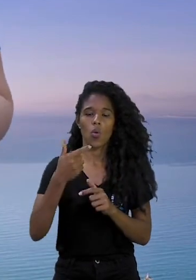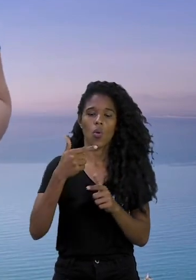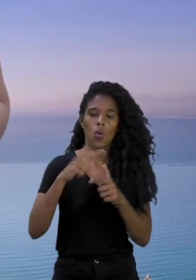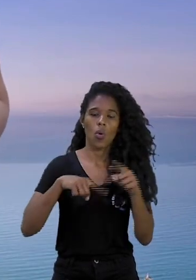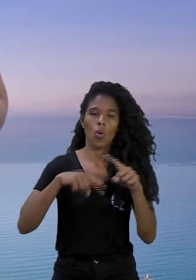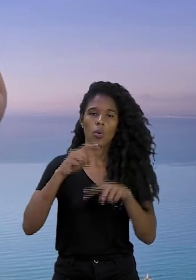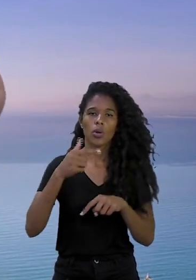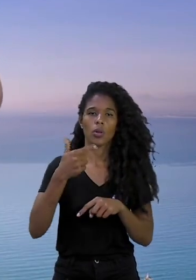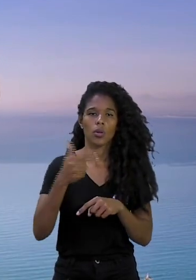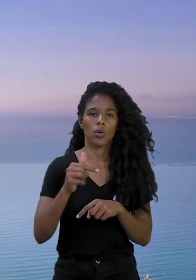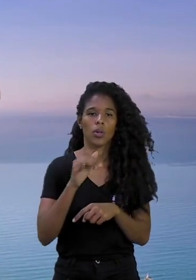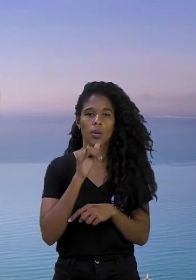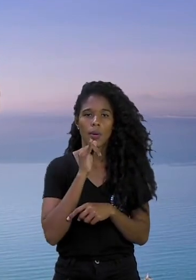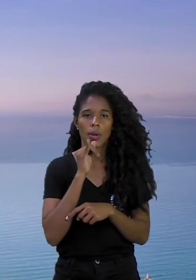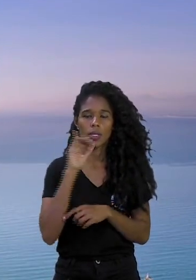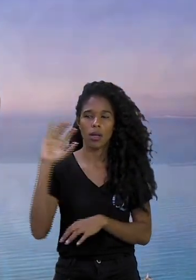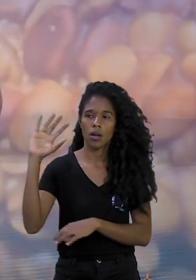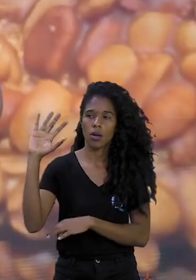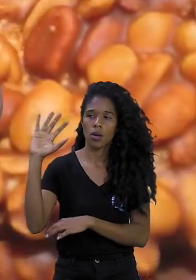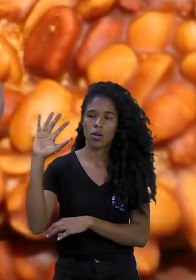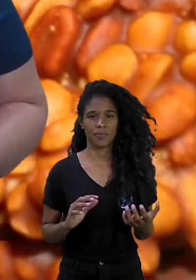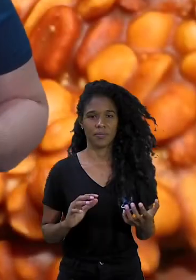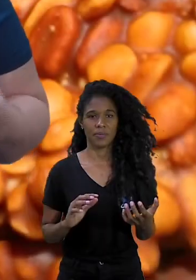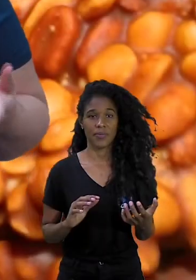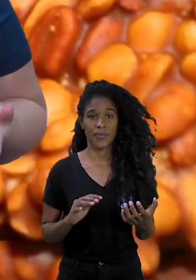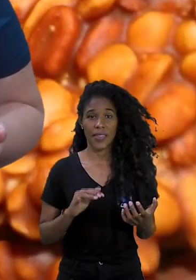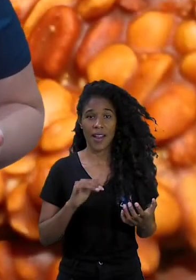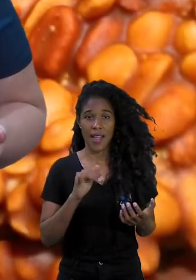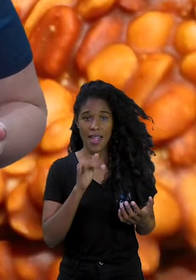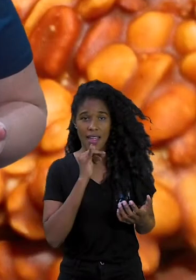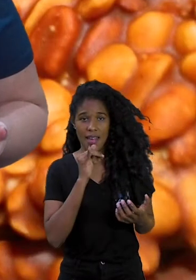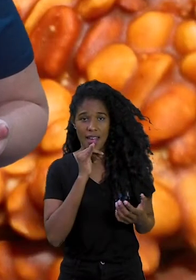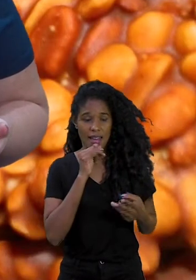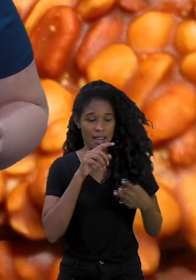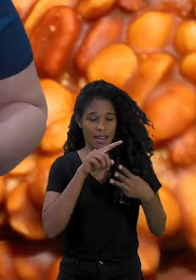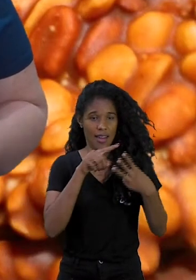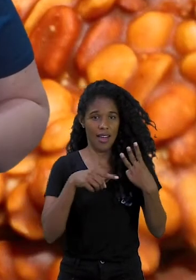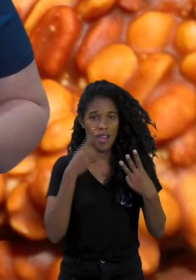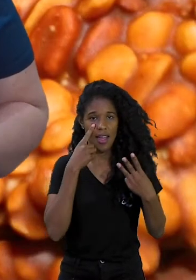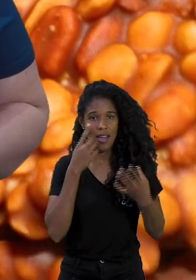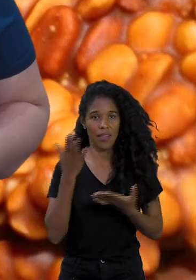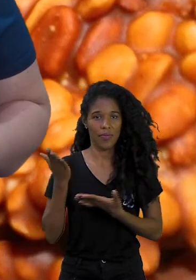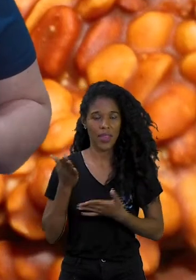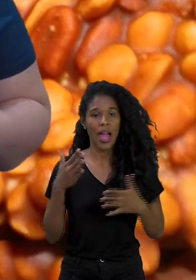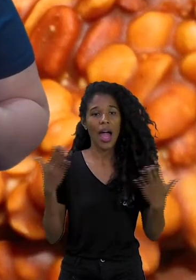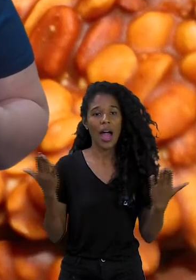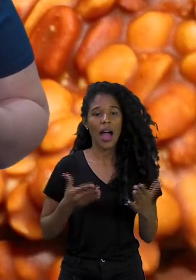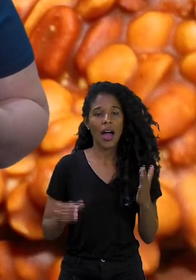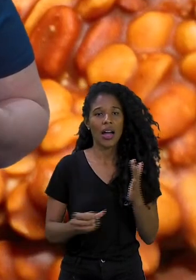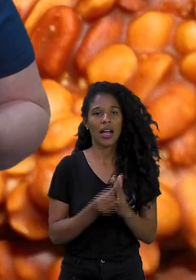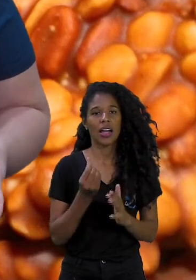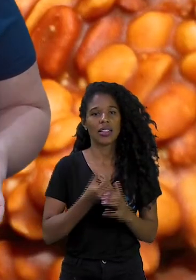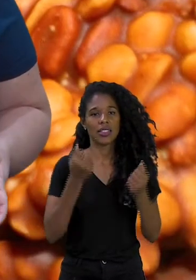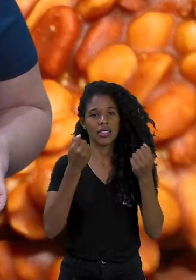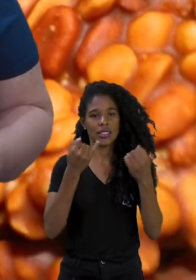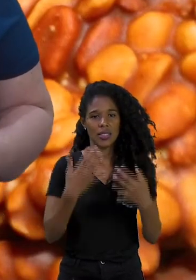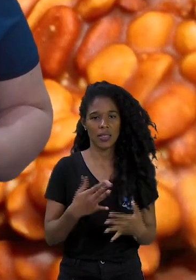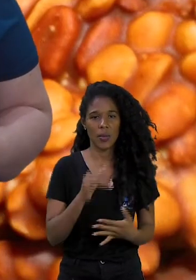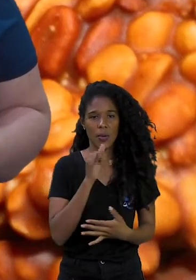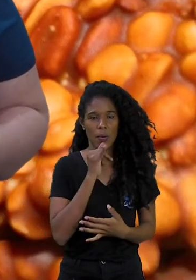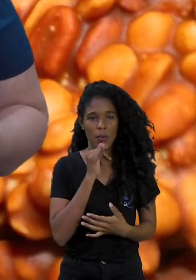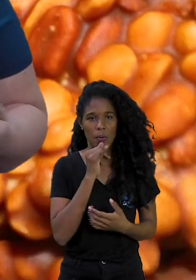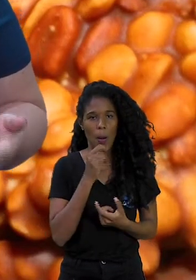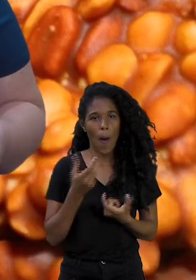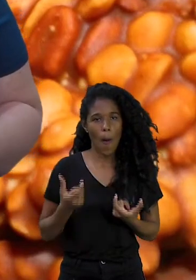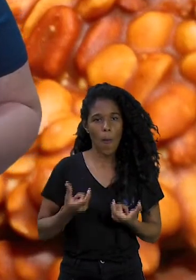e pontapé. Também nunca terá hífen. Em palavras compostas que apresentam elementos de ligação. É